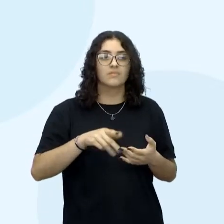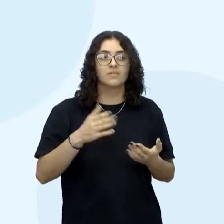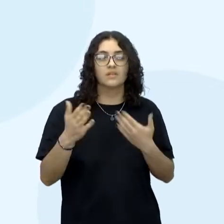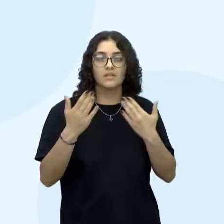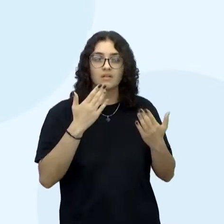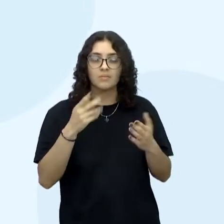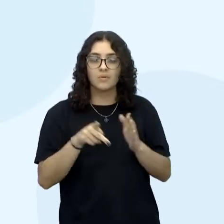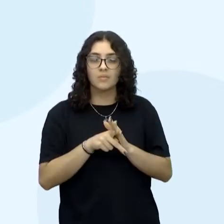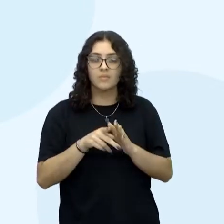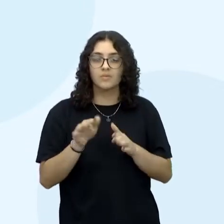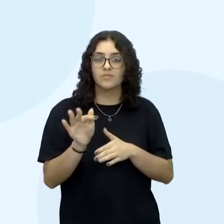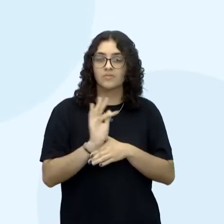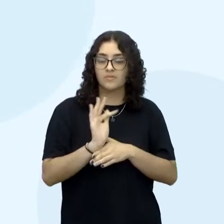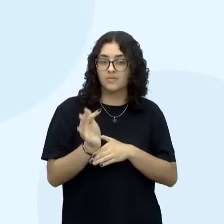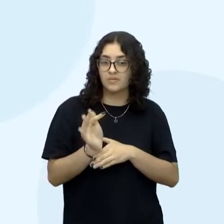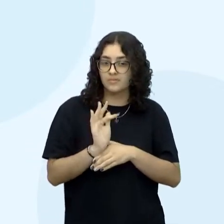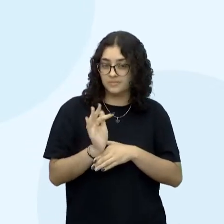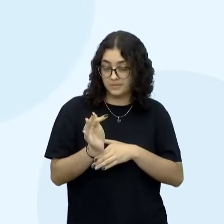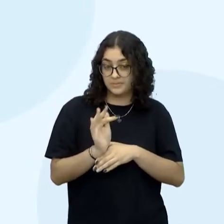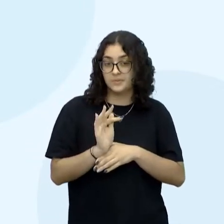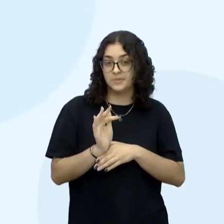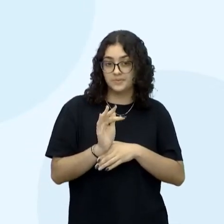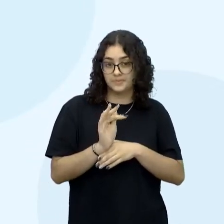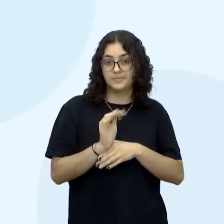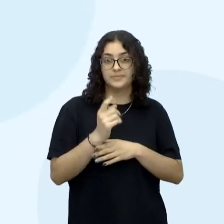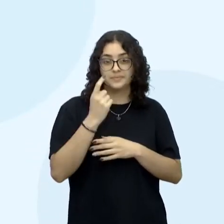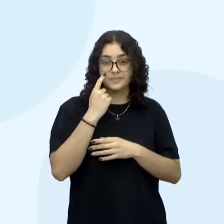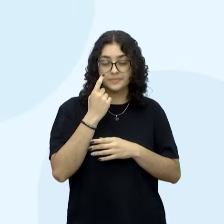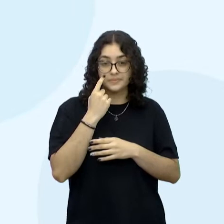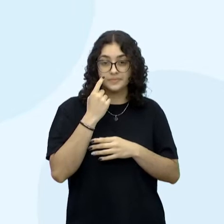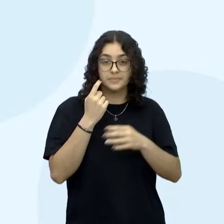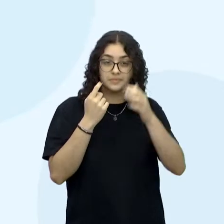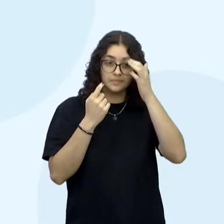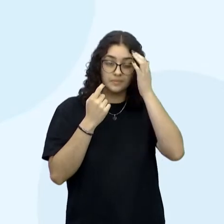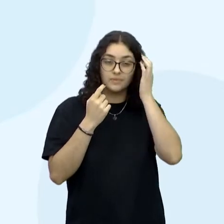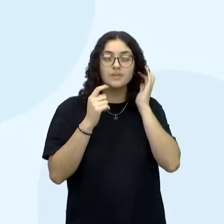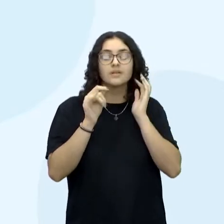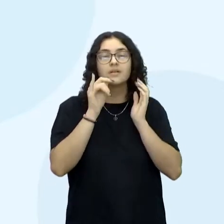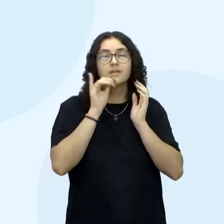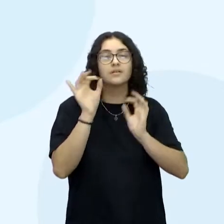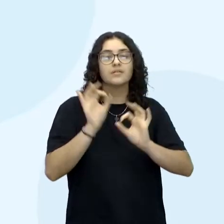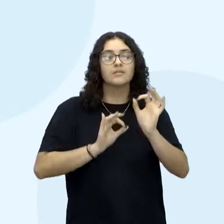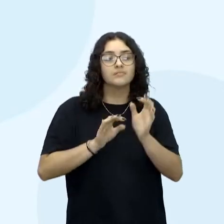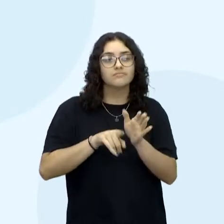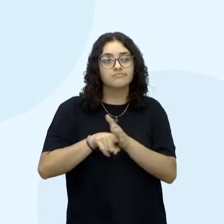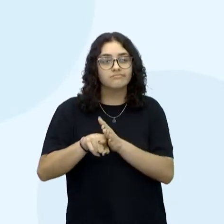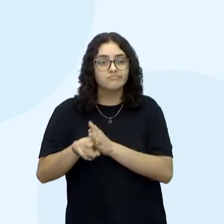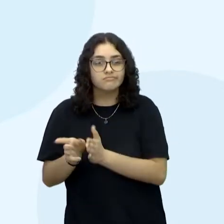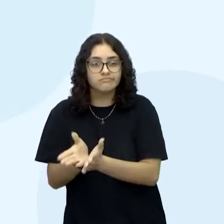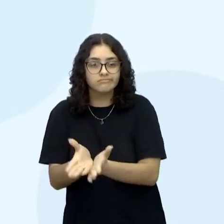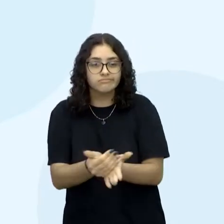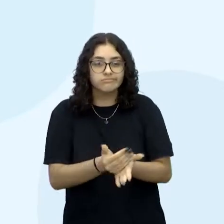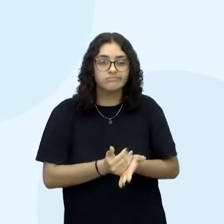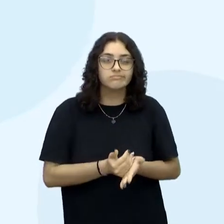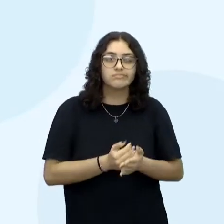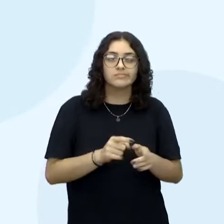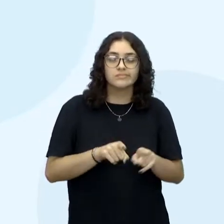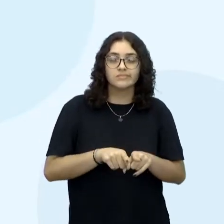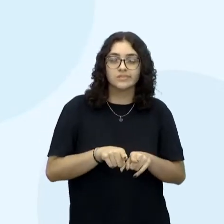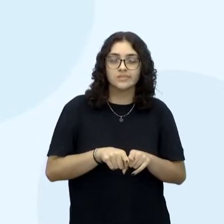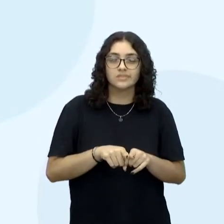levantamento dos filmes nacionais, né? A Filmoteca, pensar nos filmes nacionais. Então a gente fez aí a curadoria de alguns filmes nacionais, conversamos